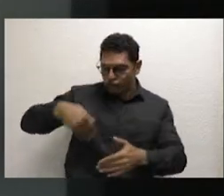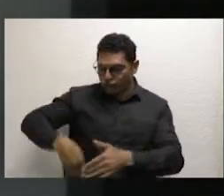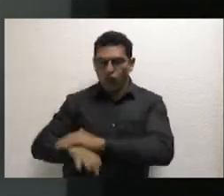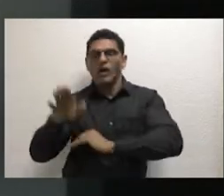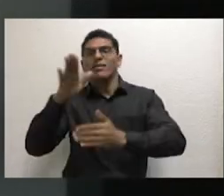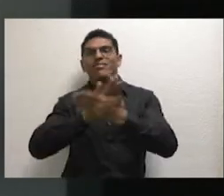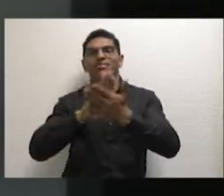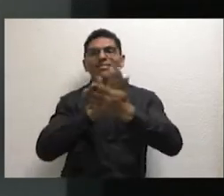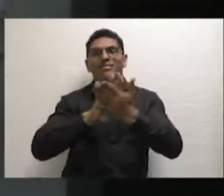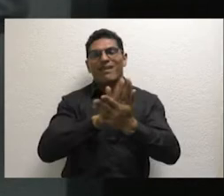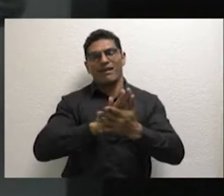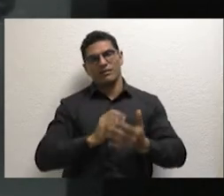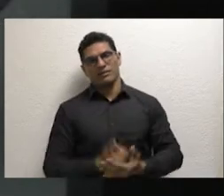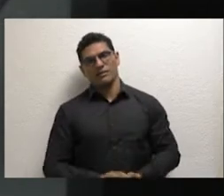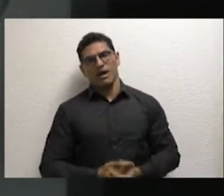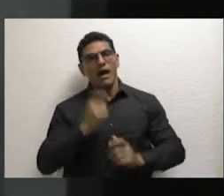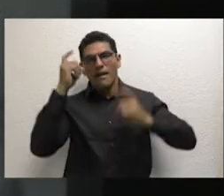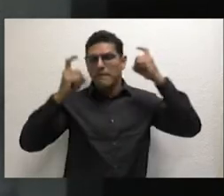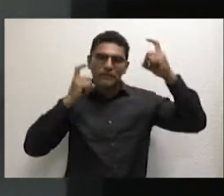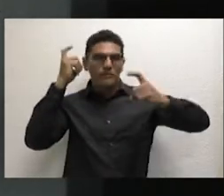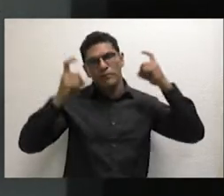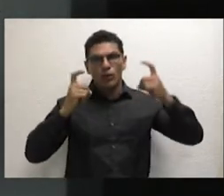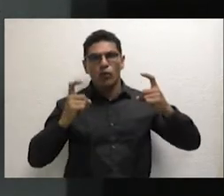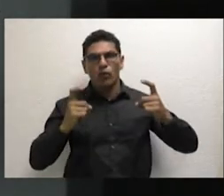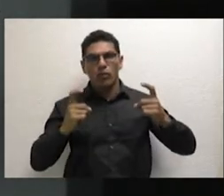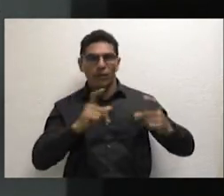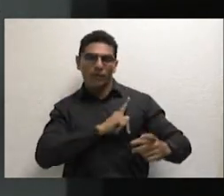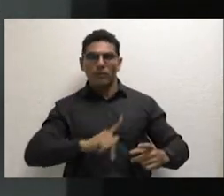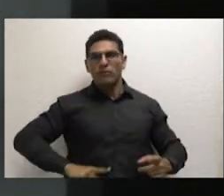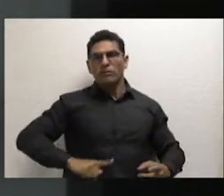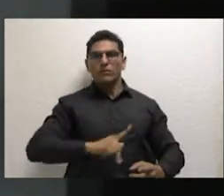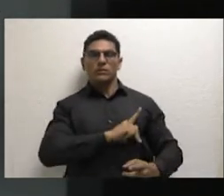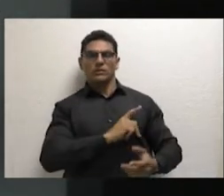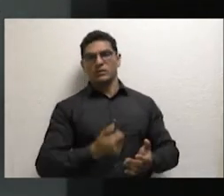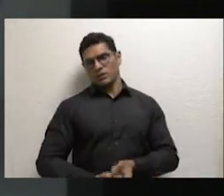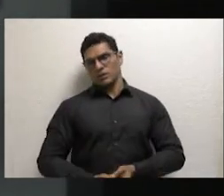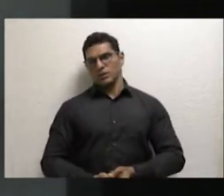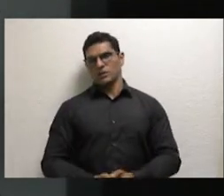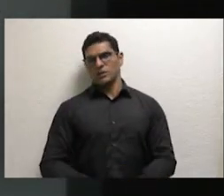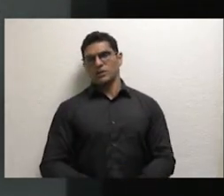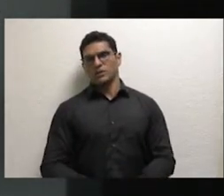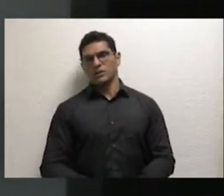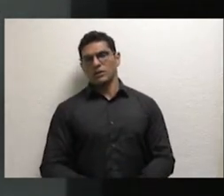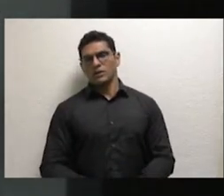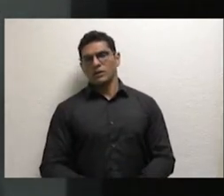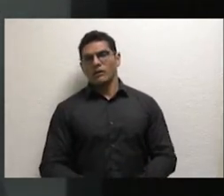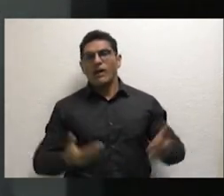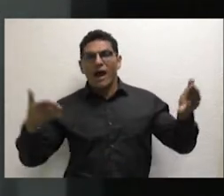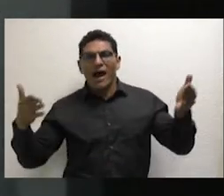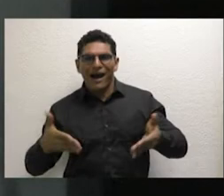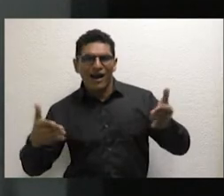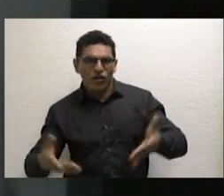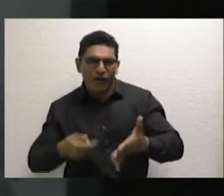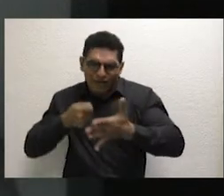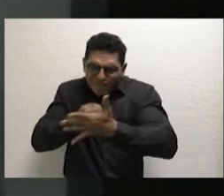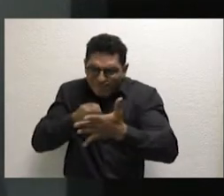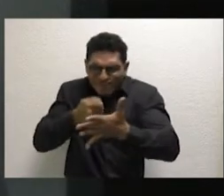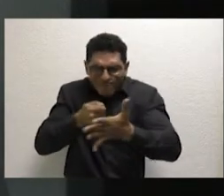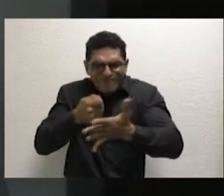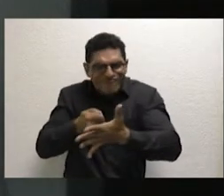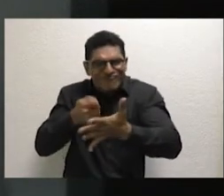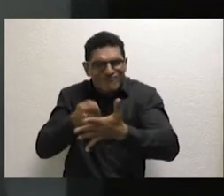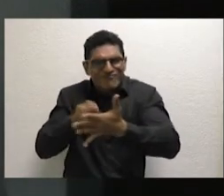me preocupa senhor presidente que por mais que ele venha agora pela pressão de vossas